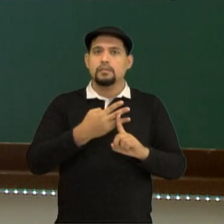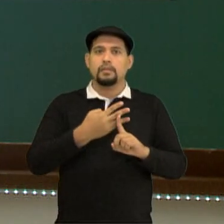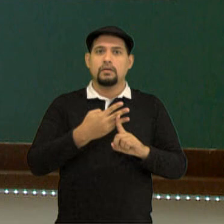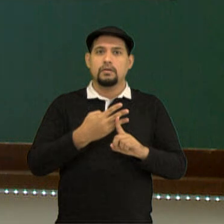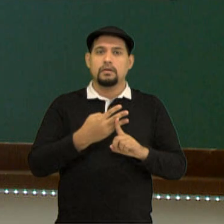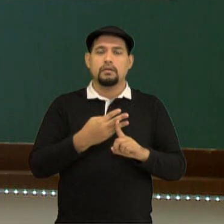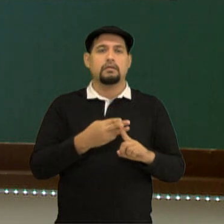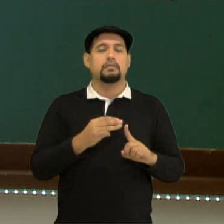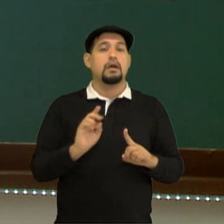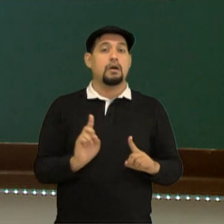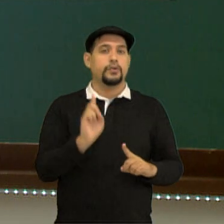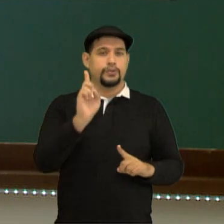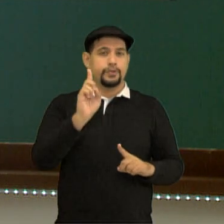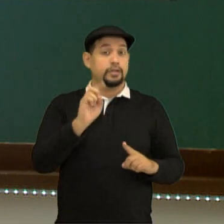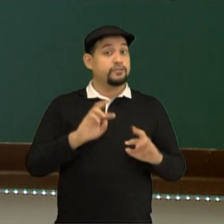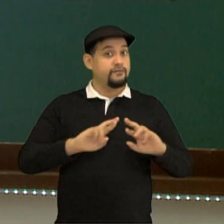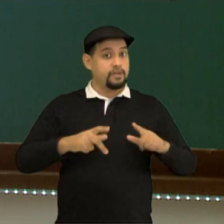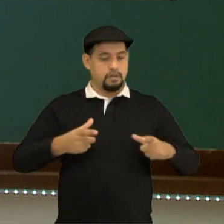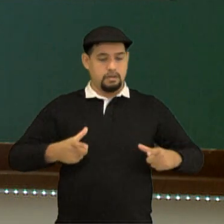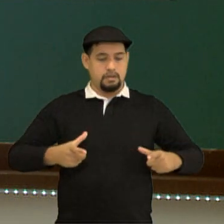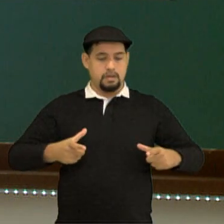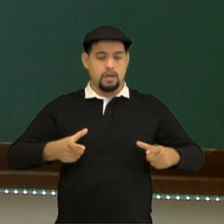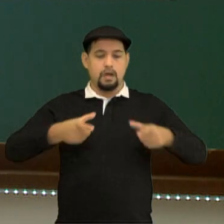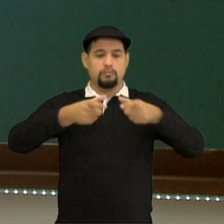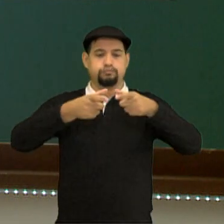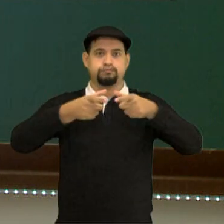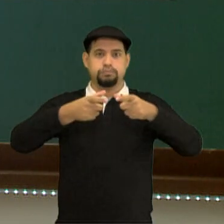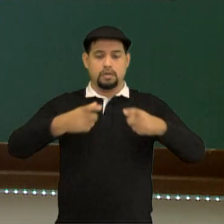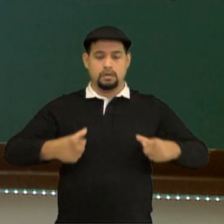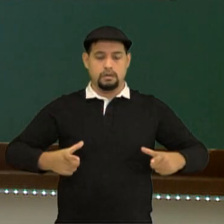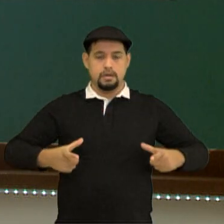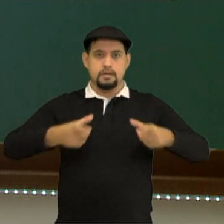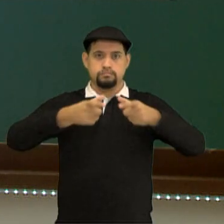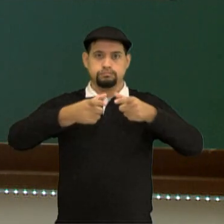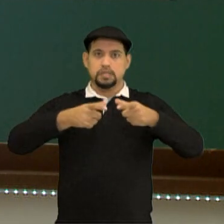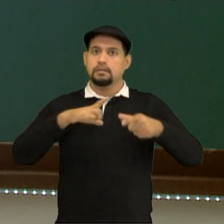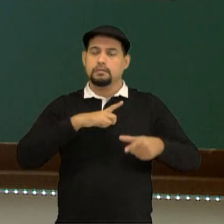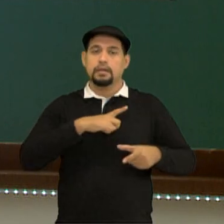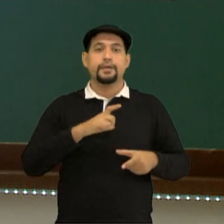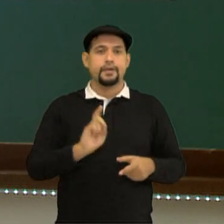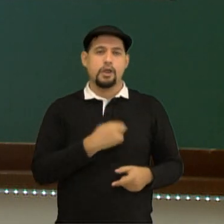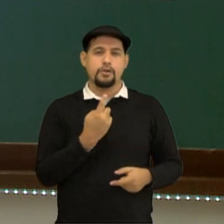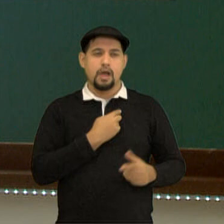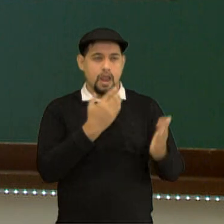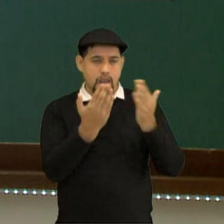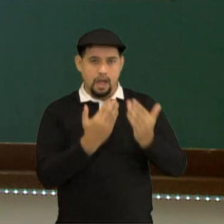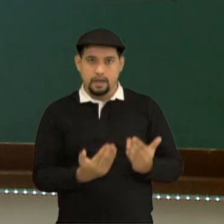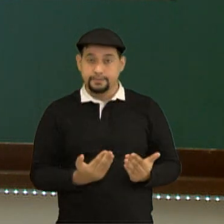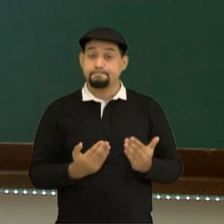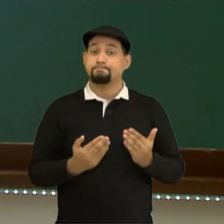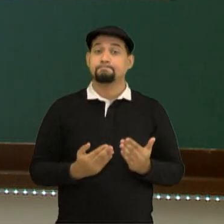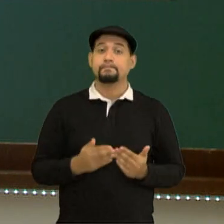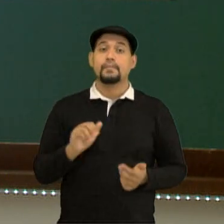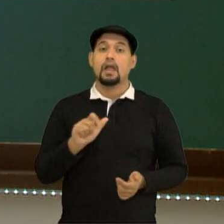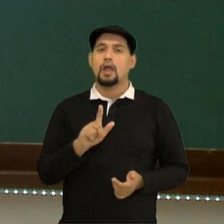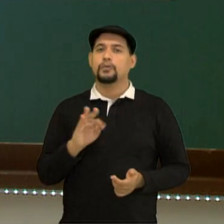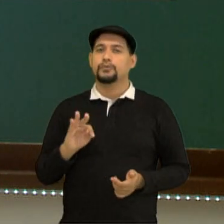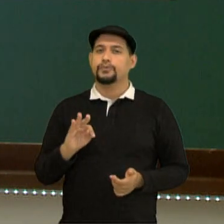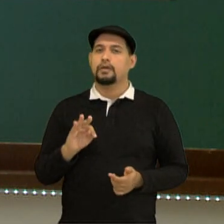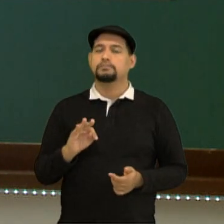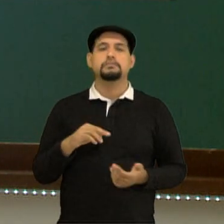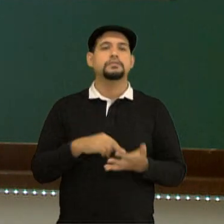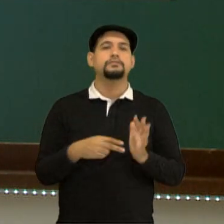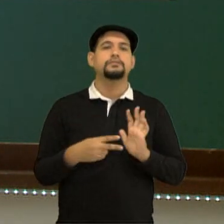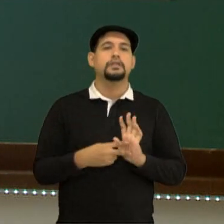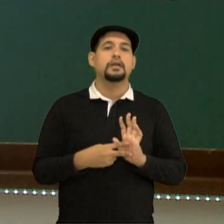aqui, esse menor aqui, tá? Então, agora, continuando lá a nossa análise. Então, a altura do meio é